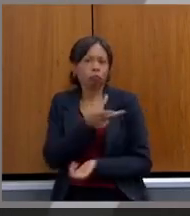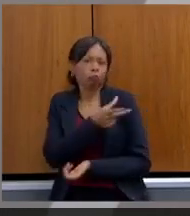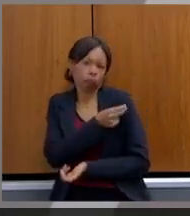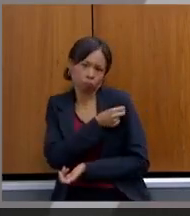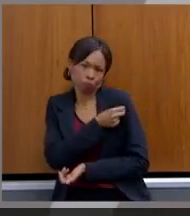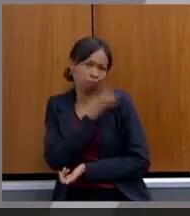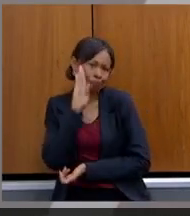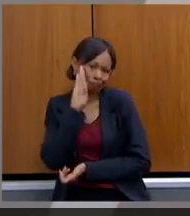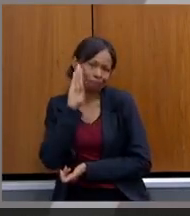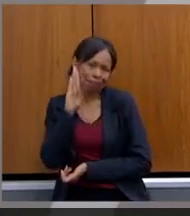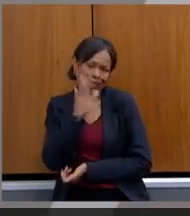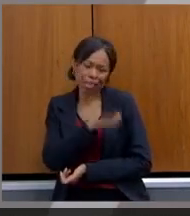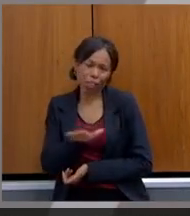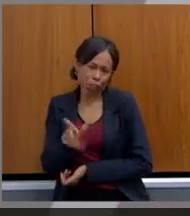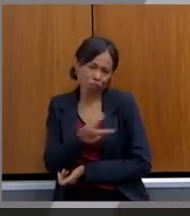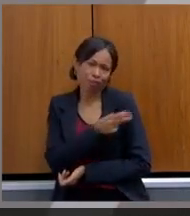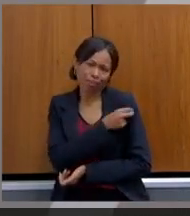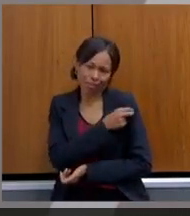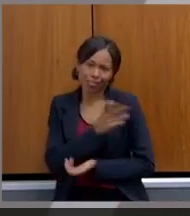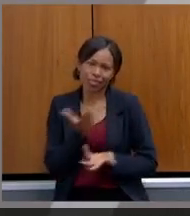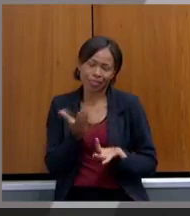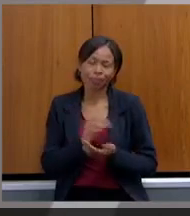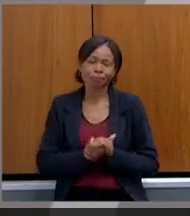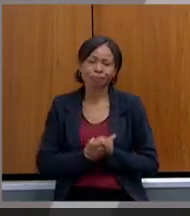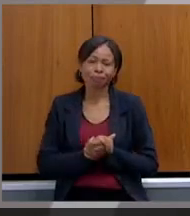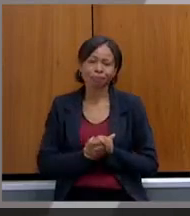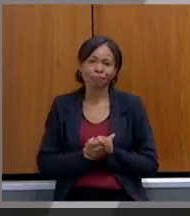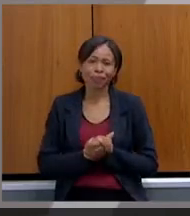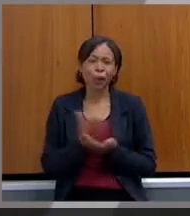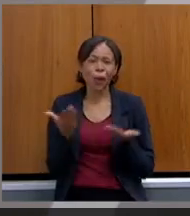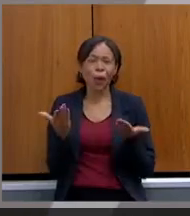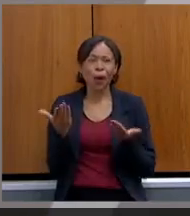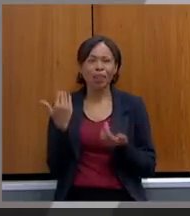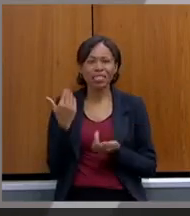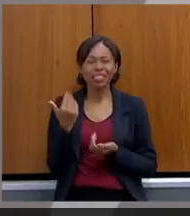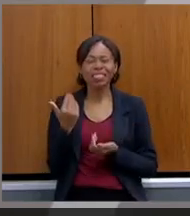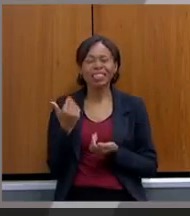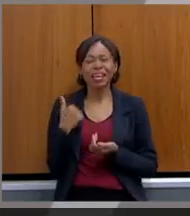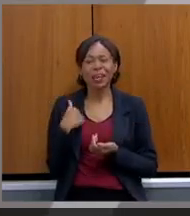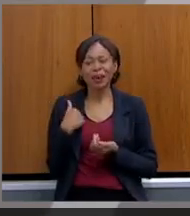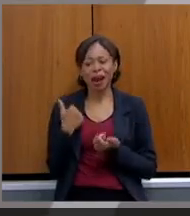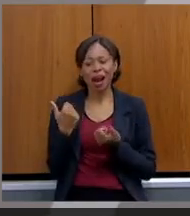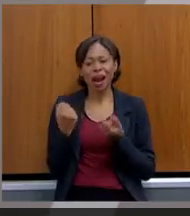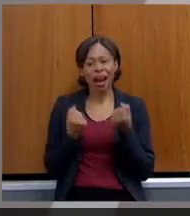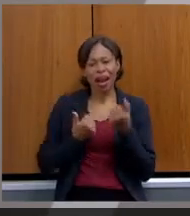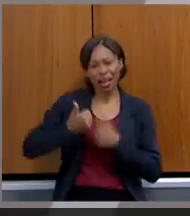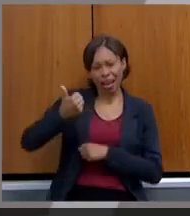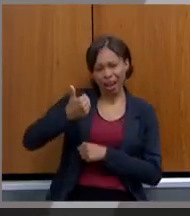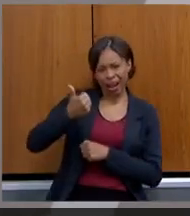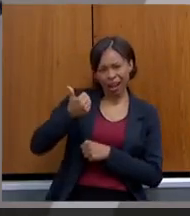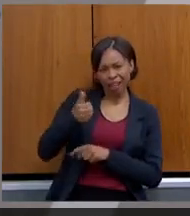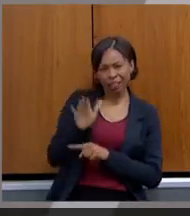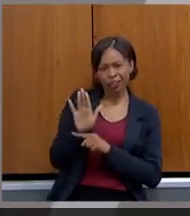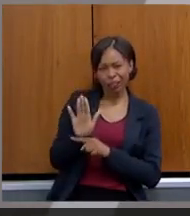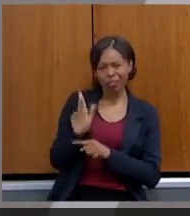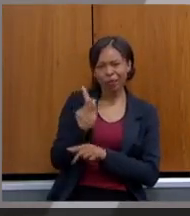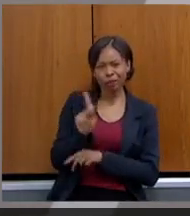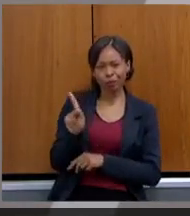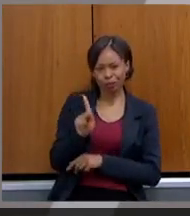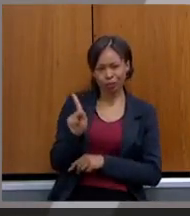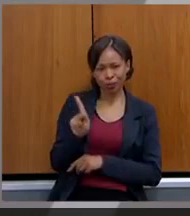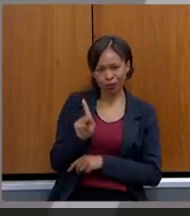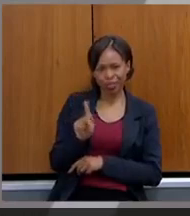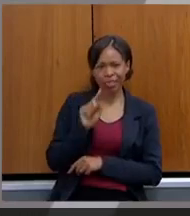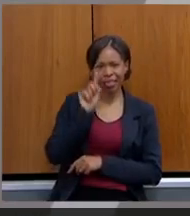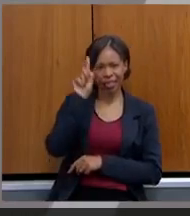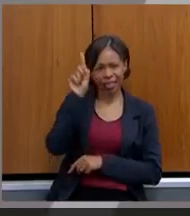de nossas crianças os seus vinham de carona para uma professora brasileira que tá lá no